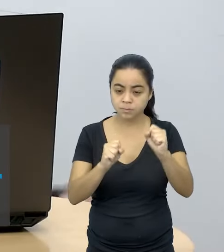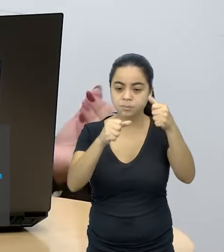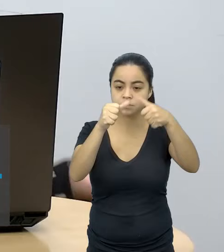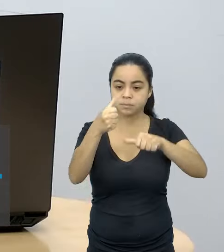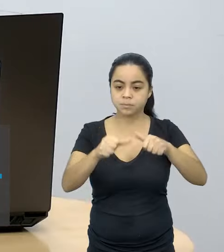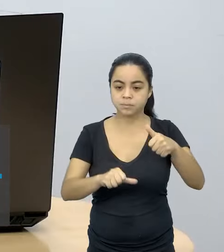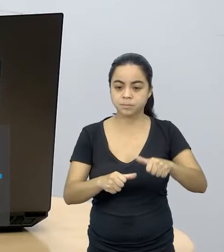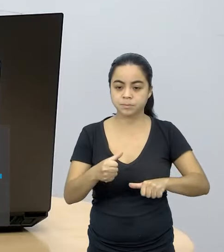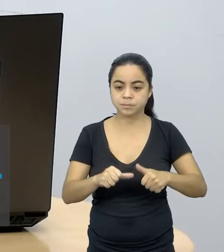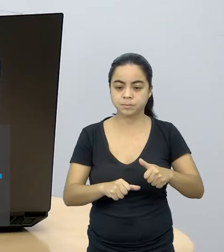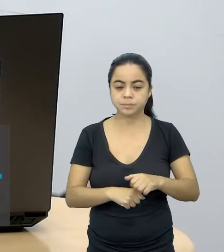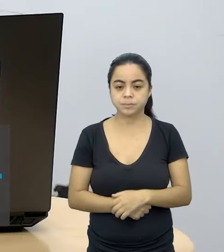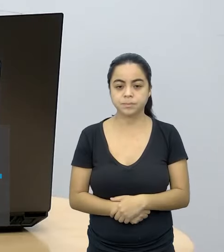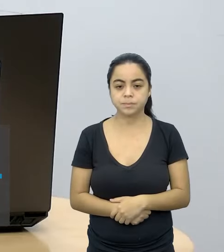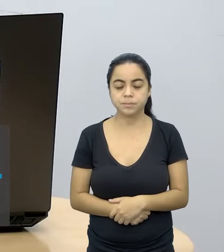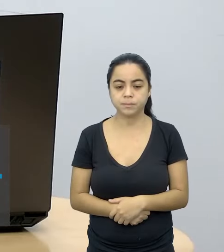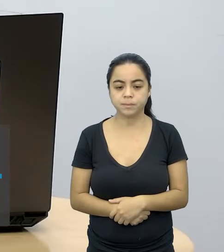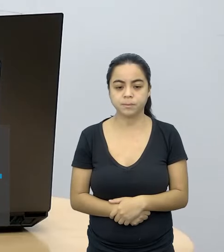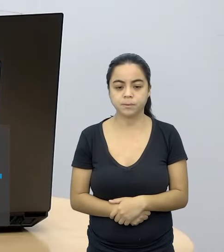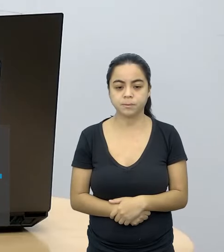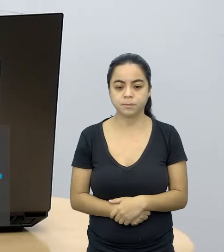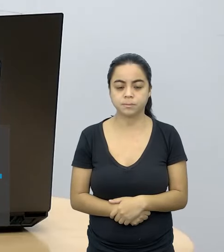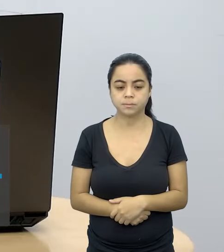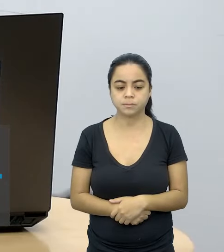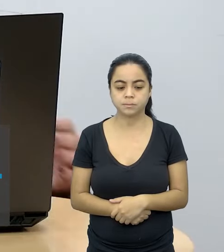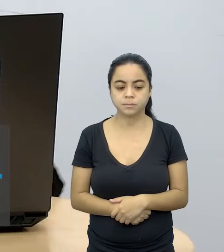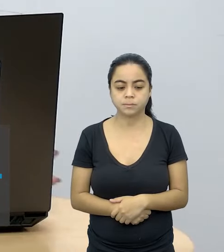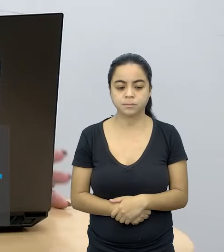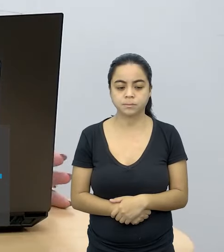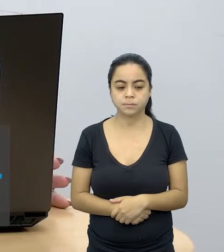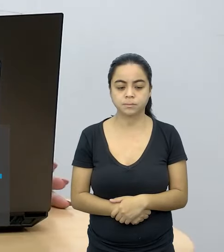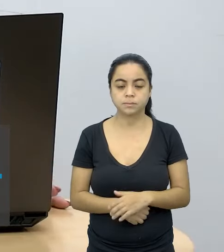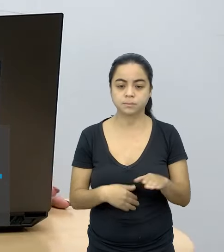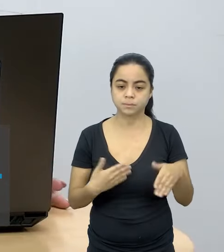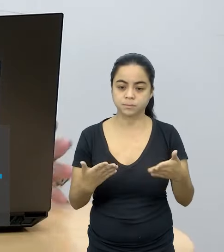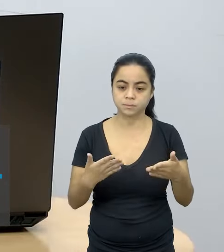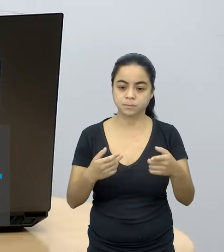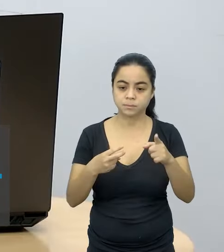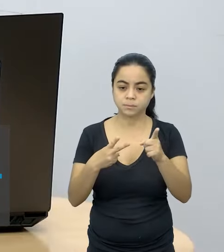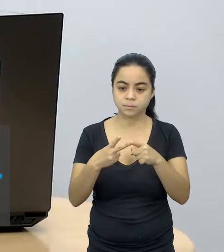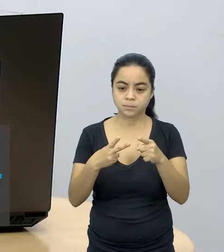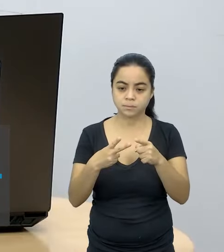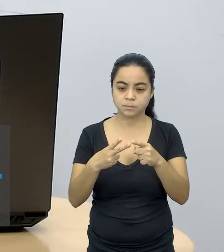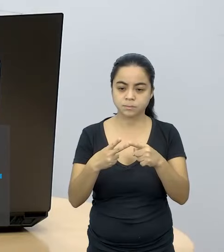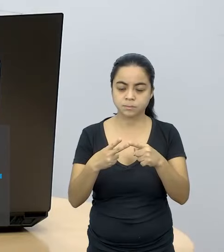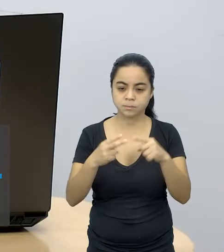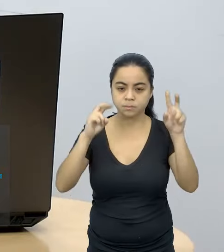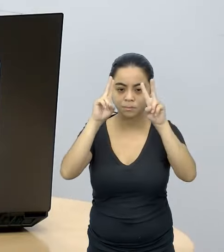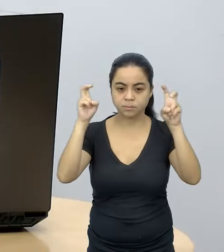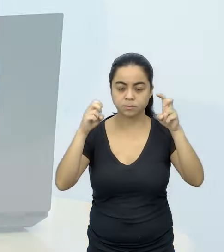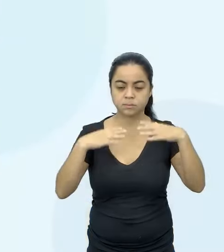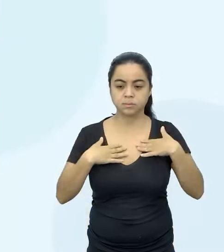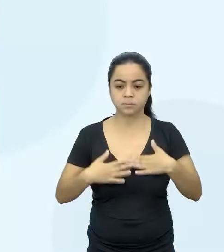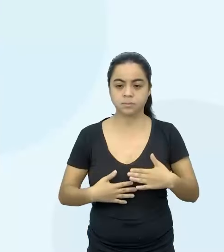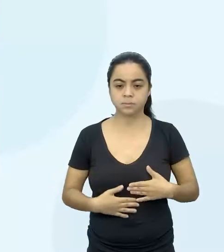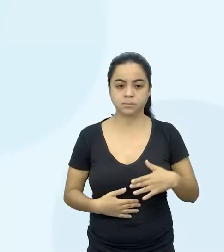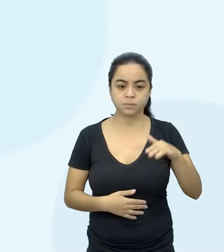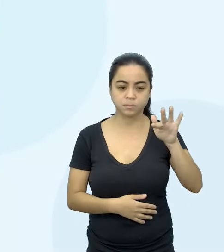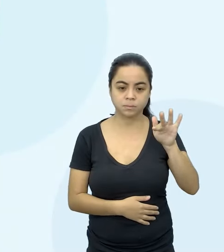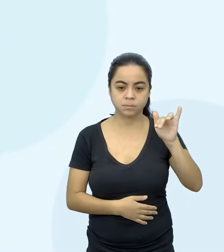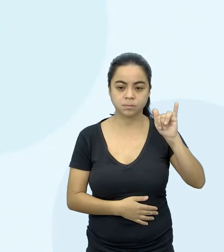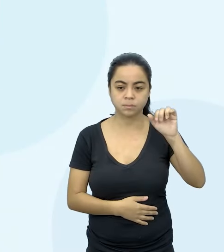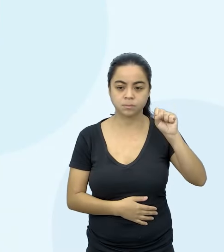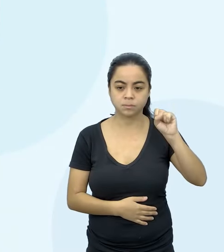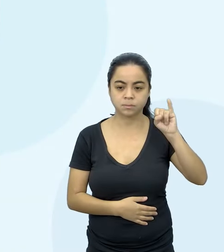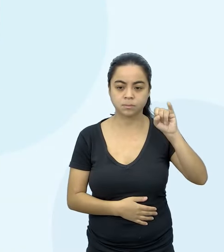né? Não sei se eu falei. E aí, no segundo, ele fala da fisiologia